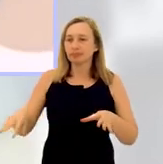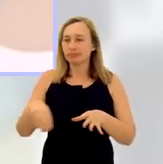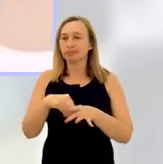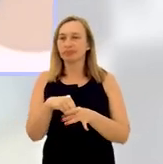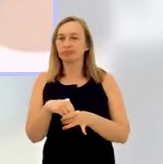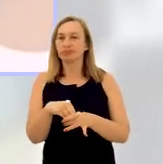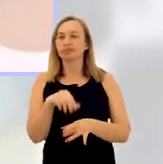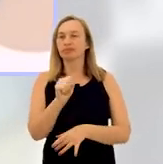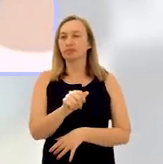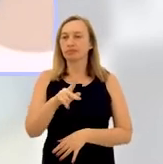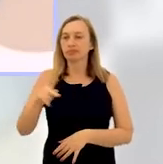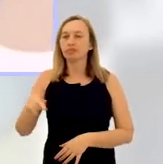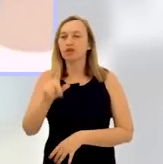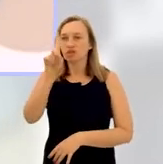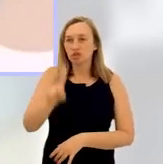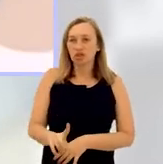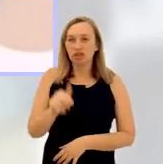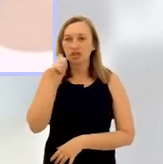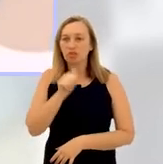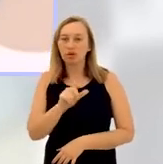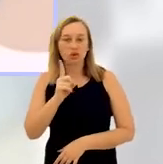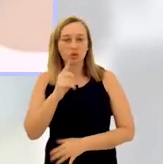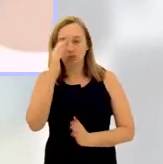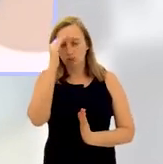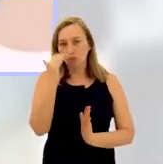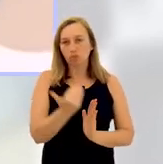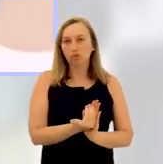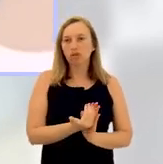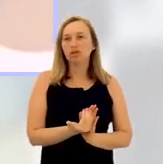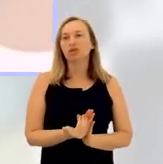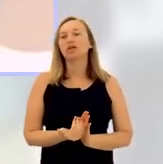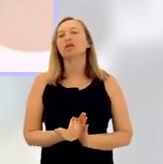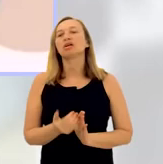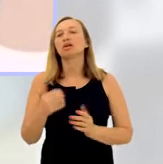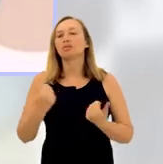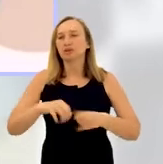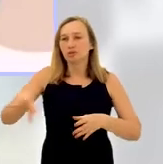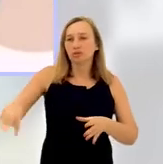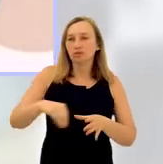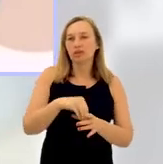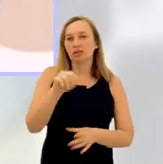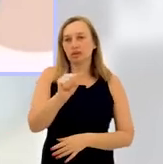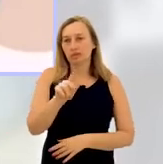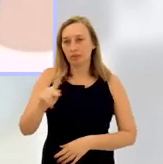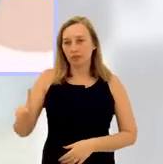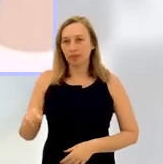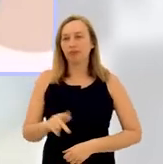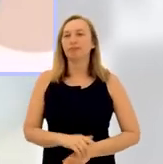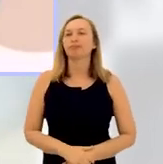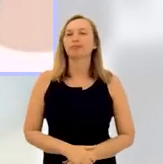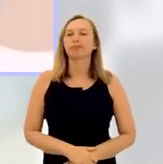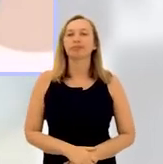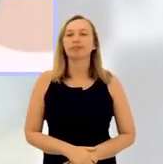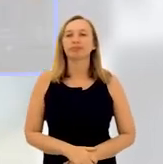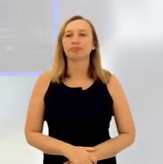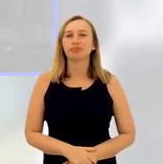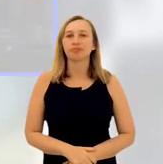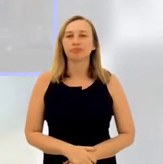essa implementação. Então, de fato, é um direito da mulher que nunca foi concretizado e a gente conseguiu implementar pelo aplicativo.